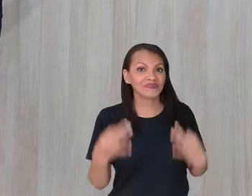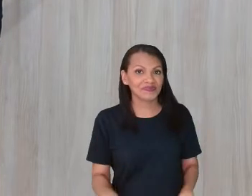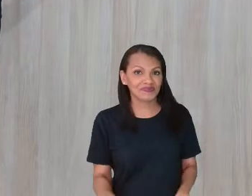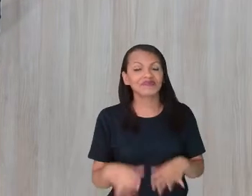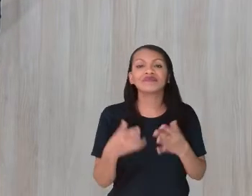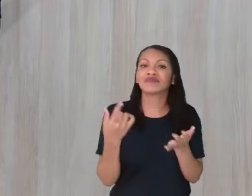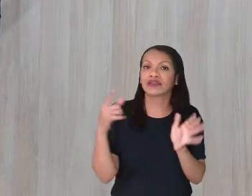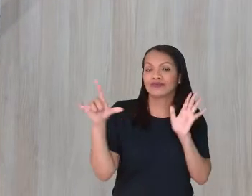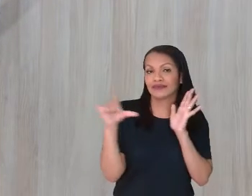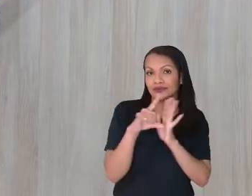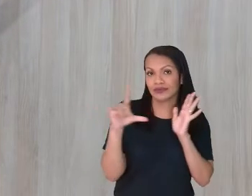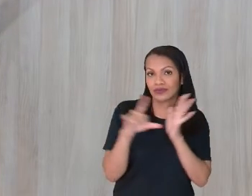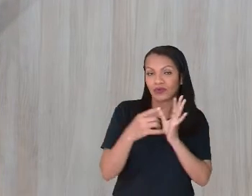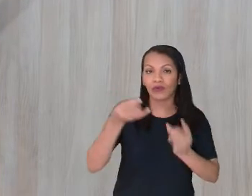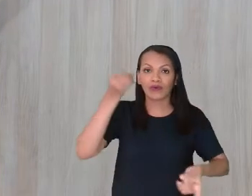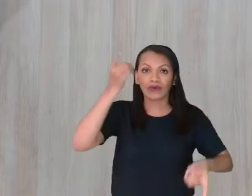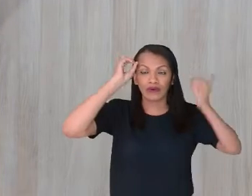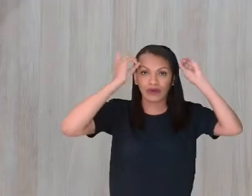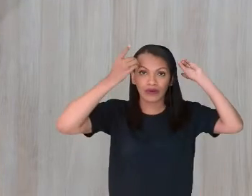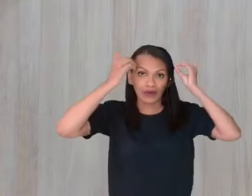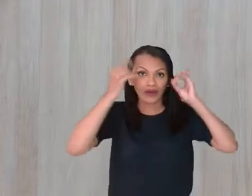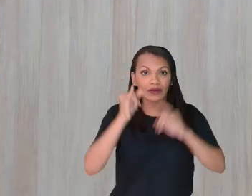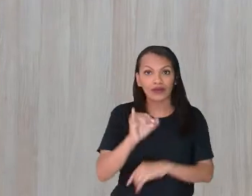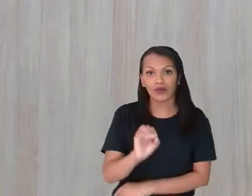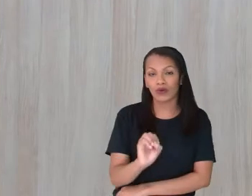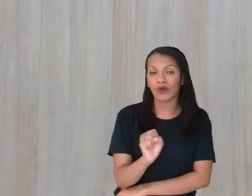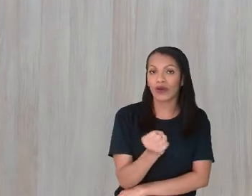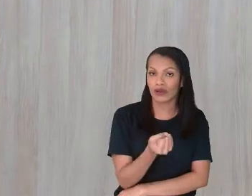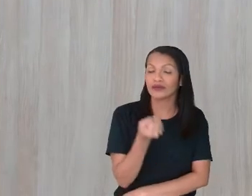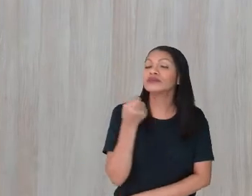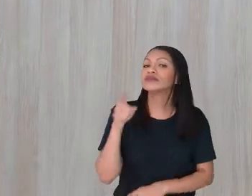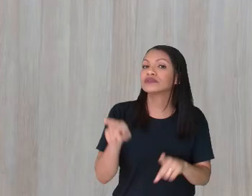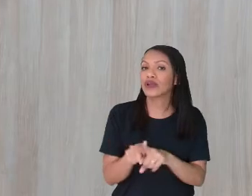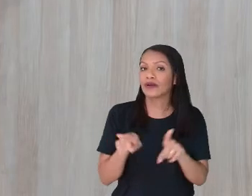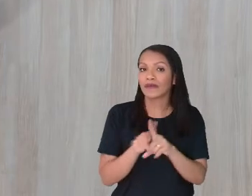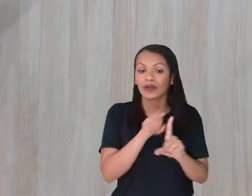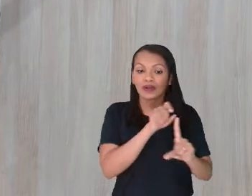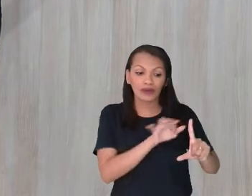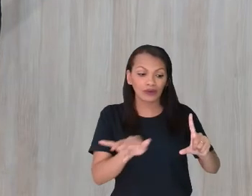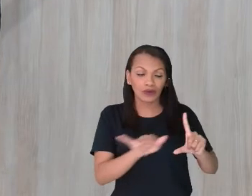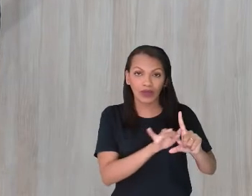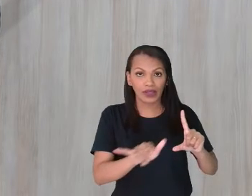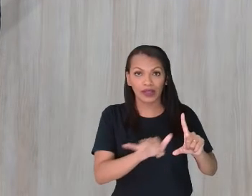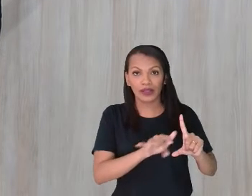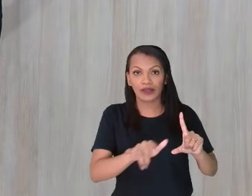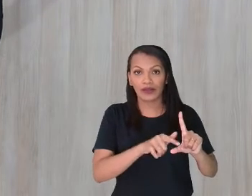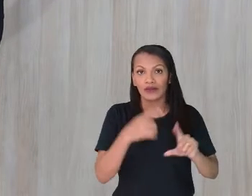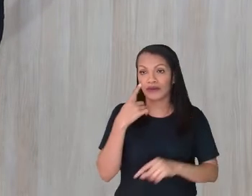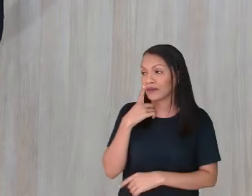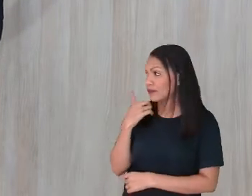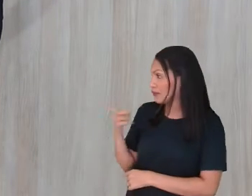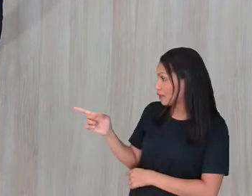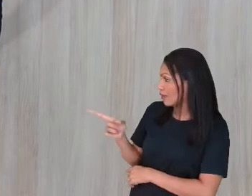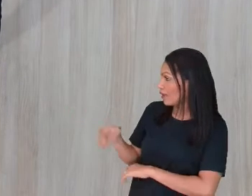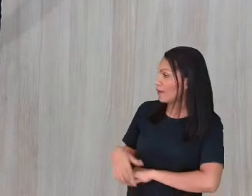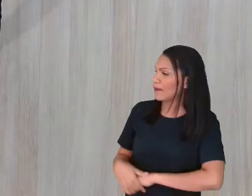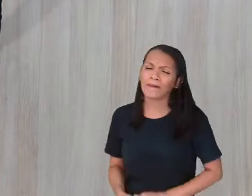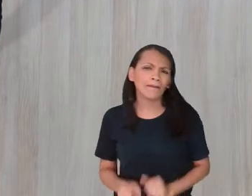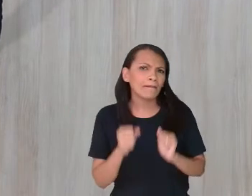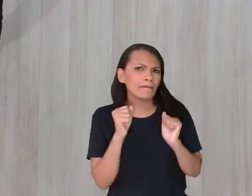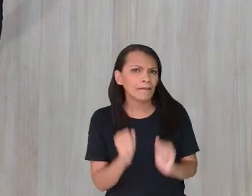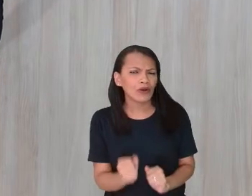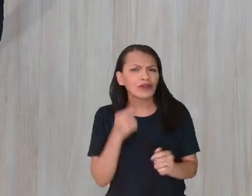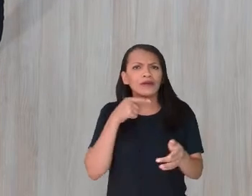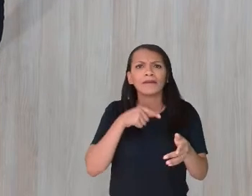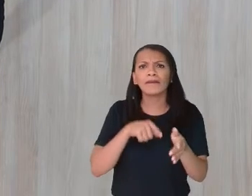lojas de aplicativo Android e iOS, quanto pelo QR Code abaixo. Aí vocês podem perguntar, mas Camille, qual